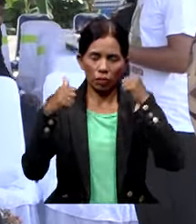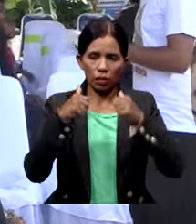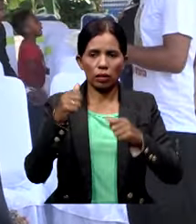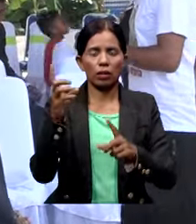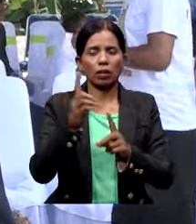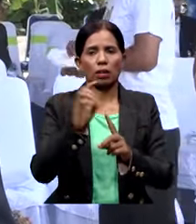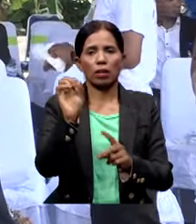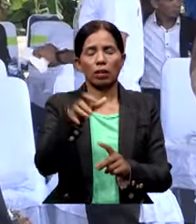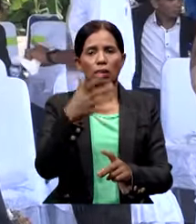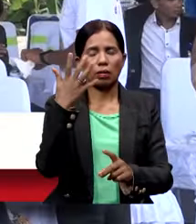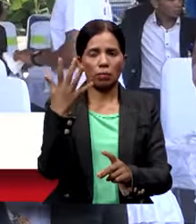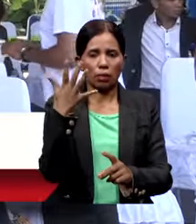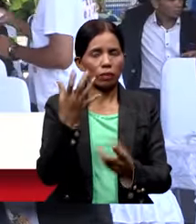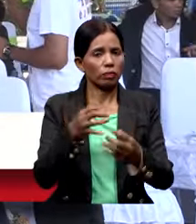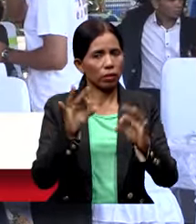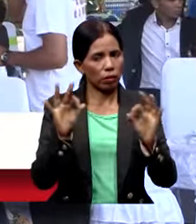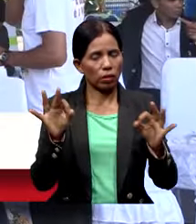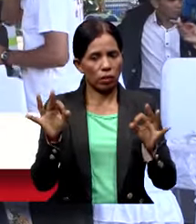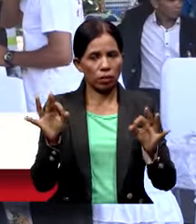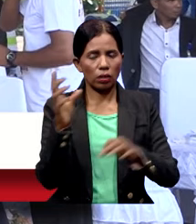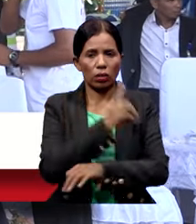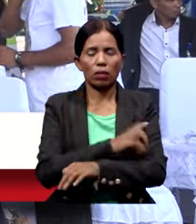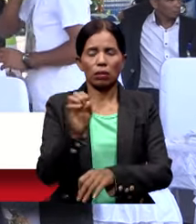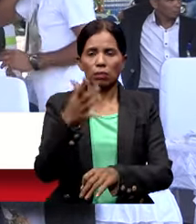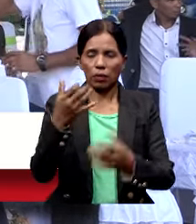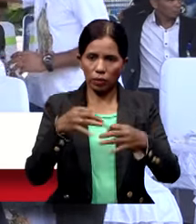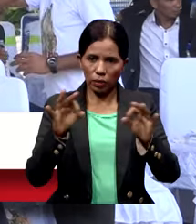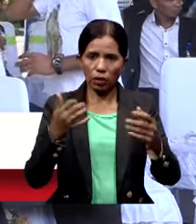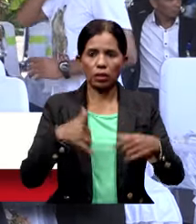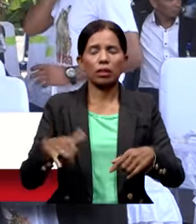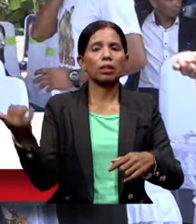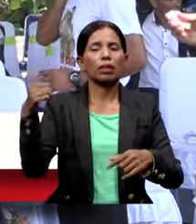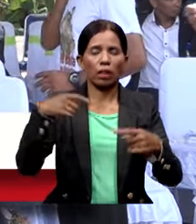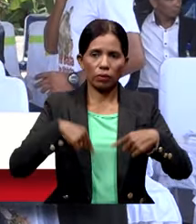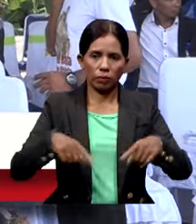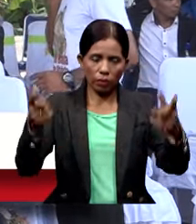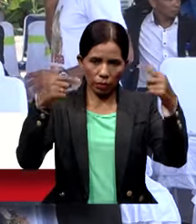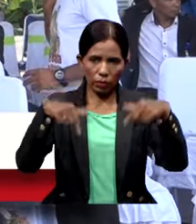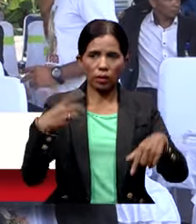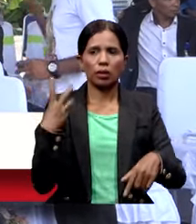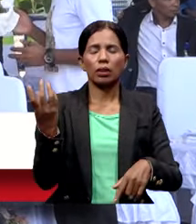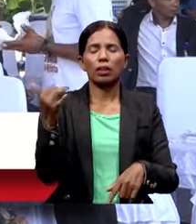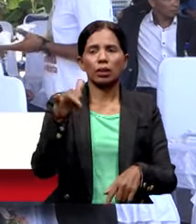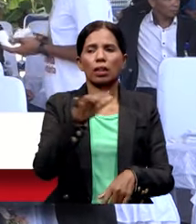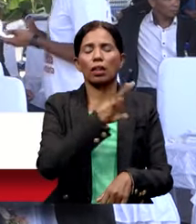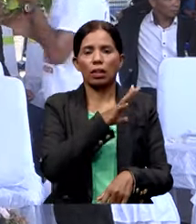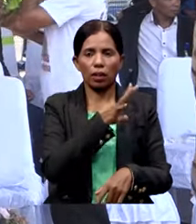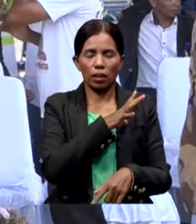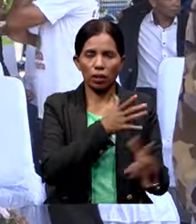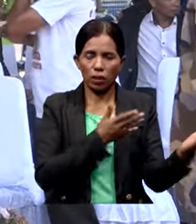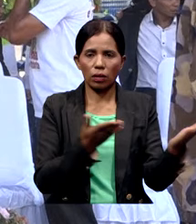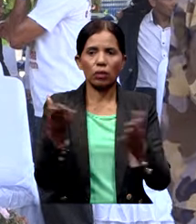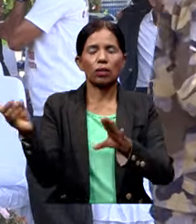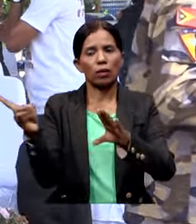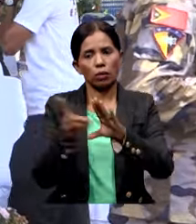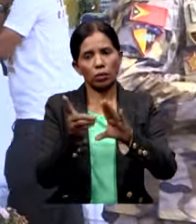dias útil ser halau to tona ser ni servicio no na fila ona ya heing ser submete documento